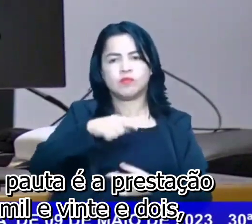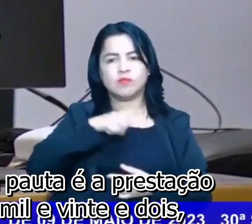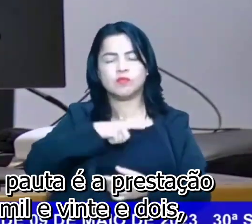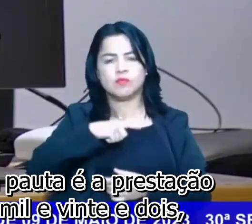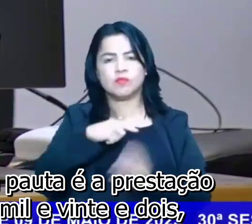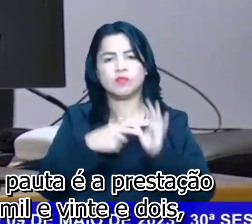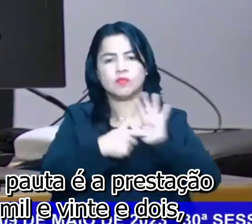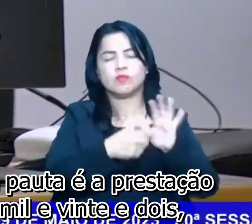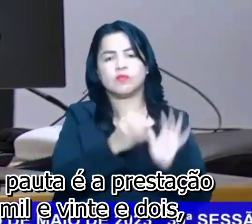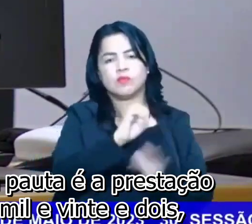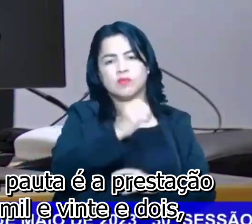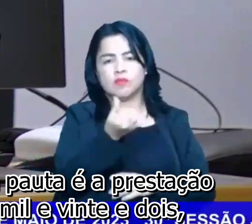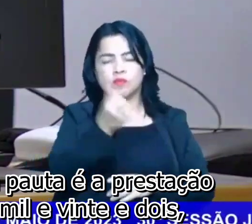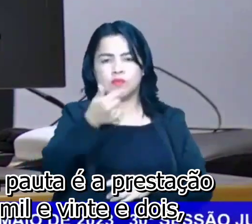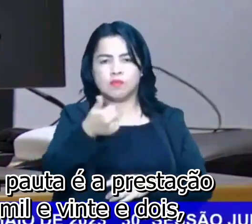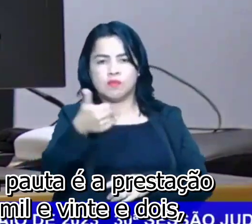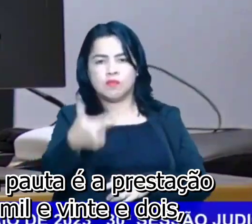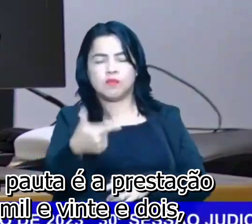de contas